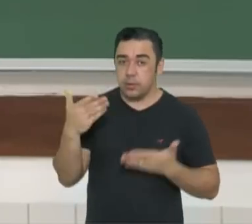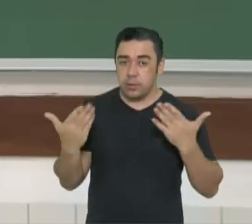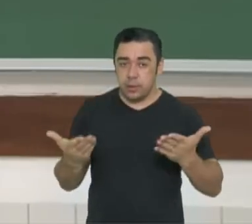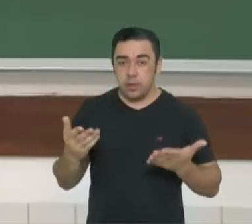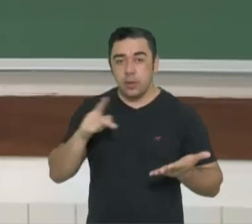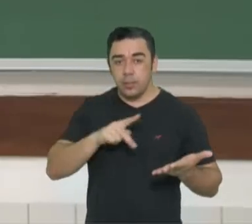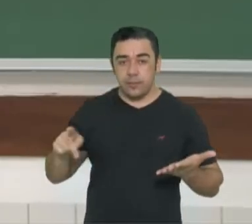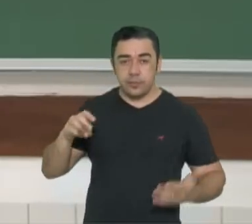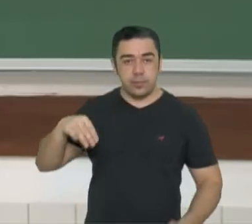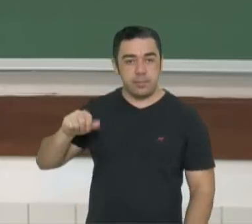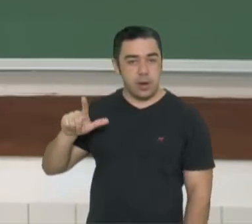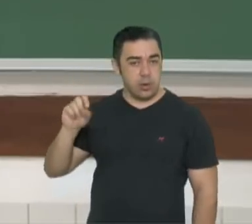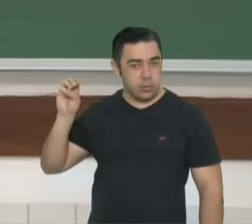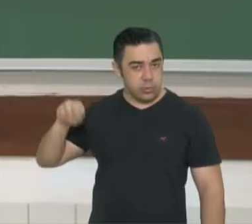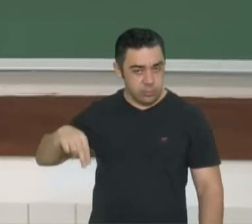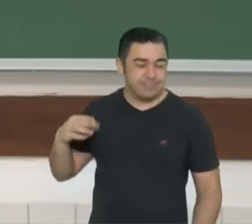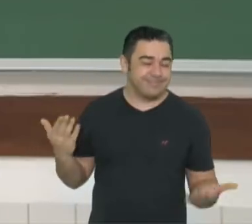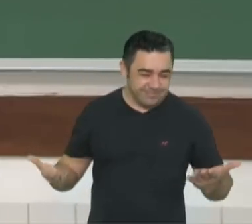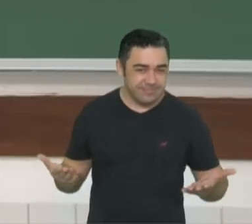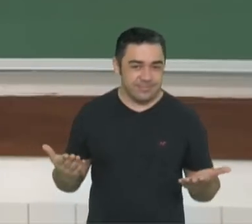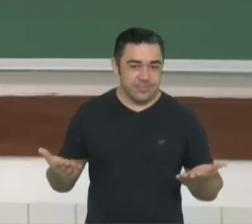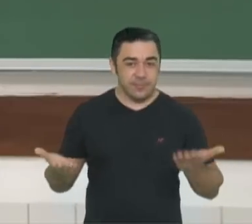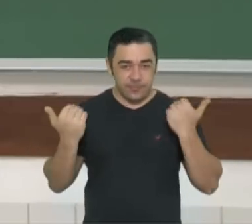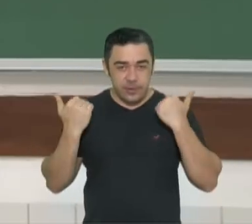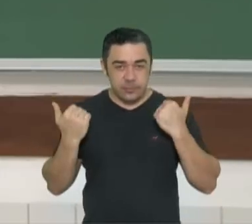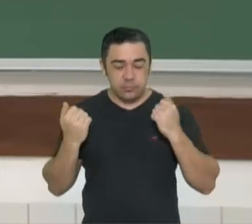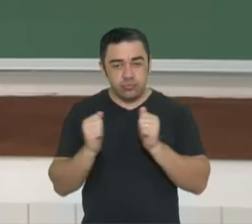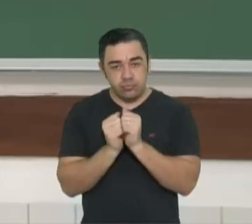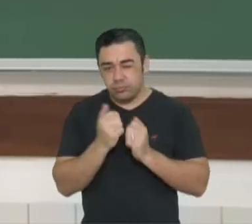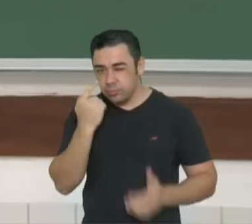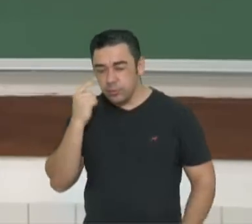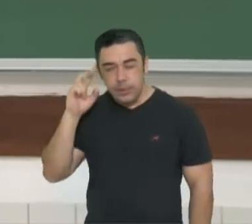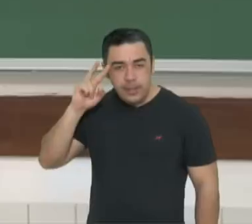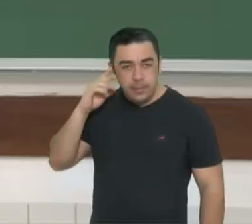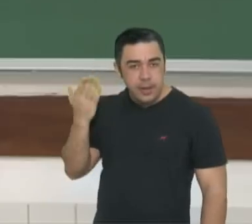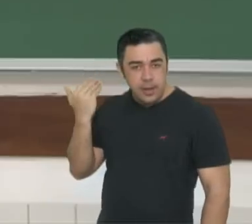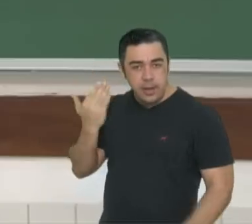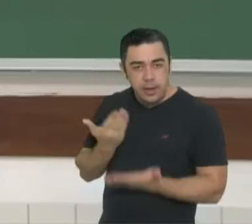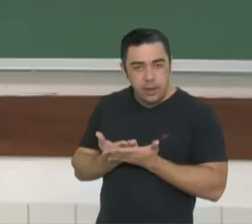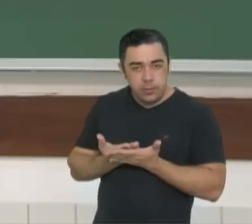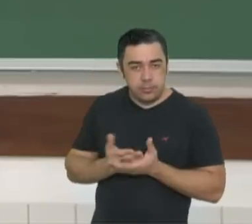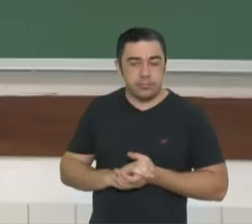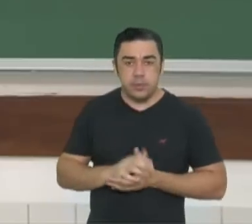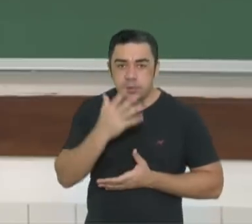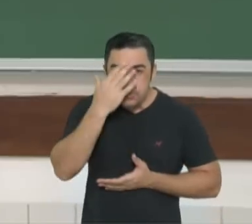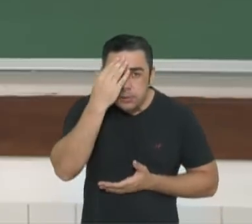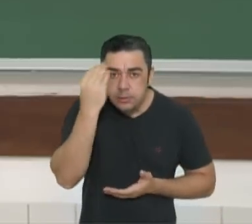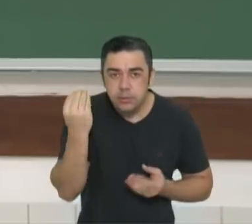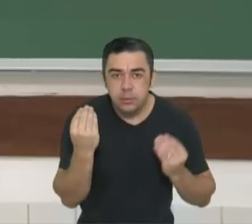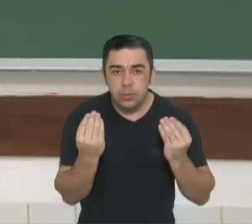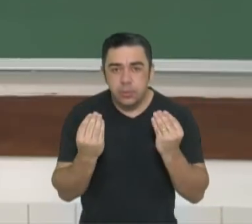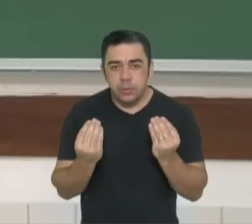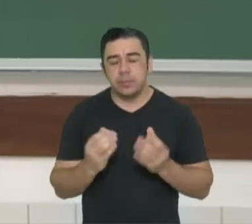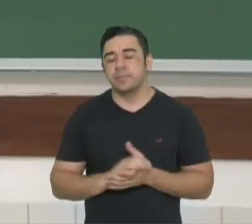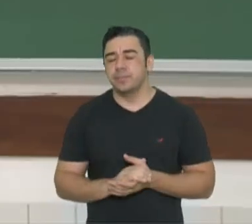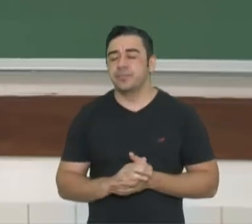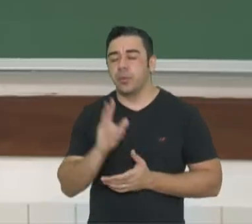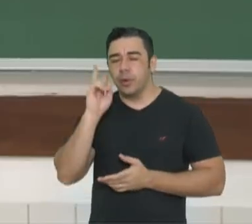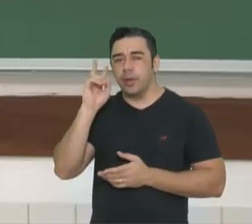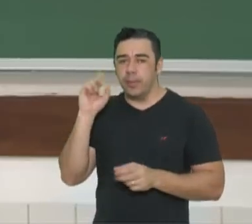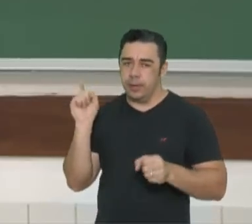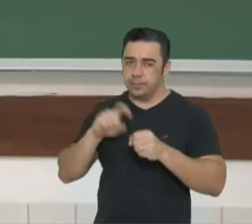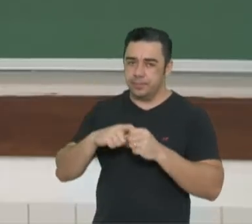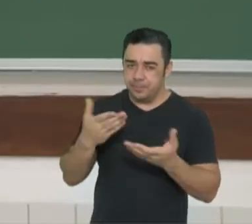História do professor Marlon. Isso aí! E lembra da nossa última aula? Não lembra? Vamos relembrar